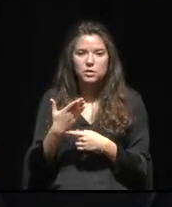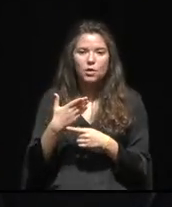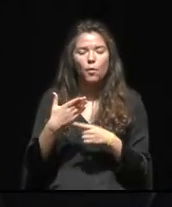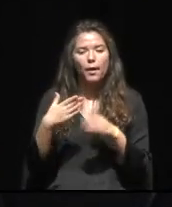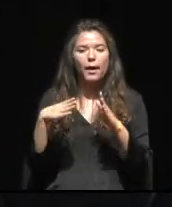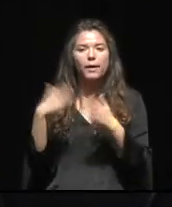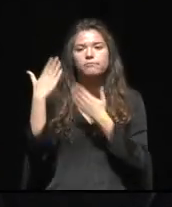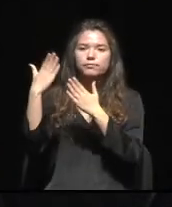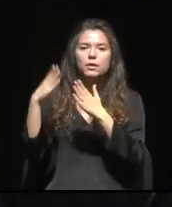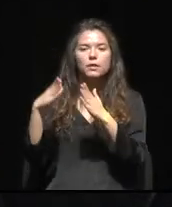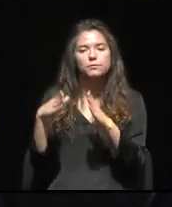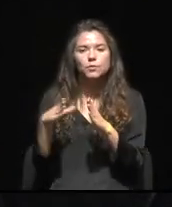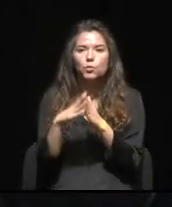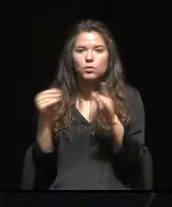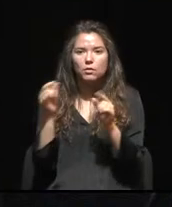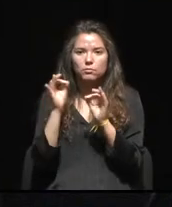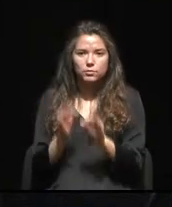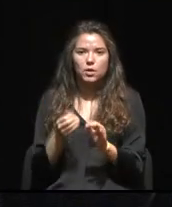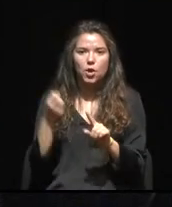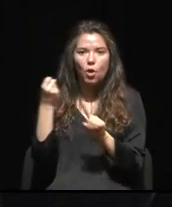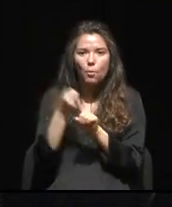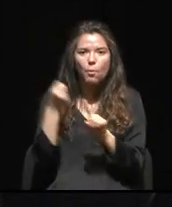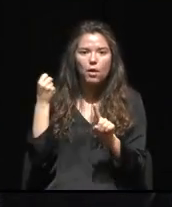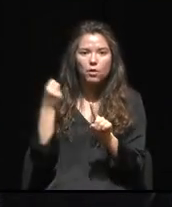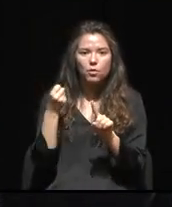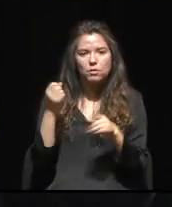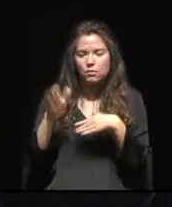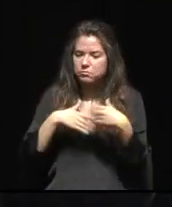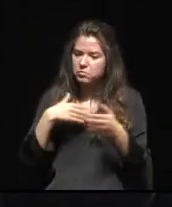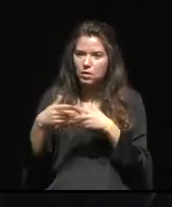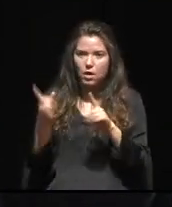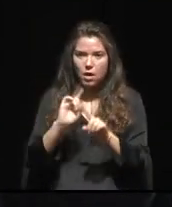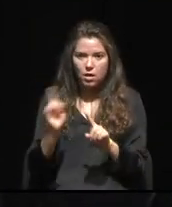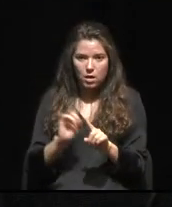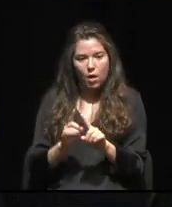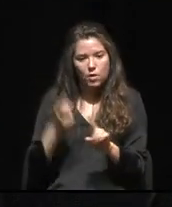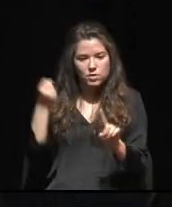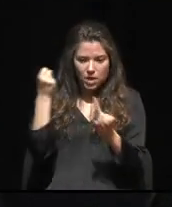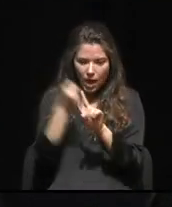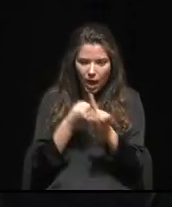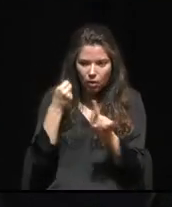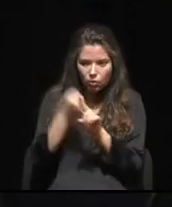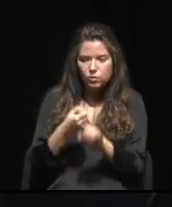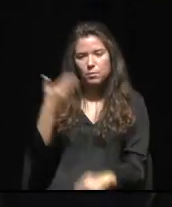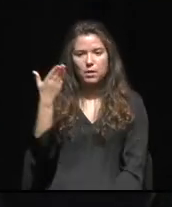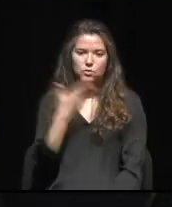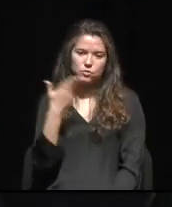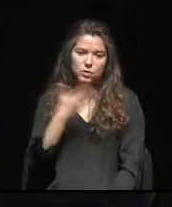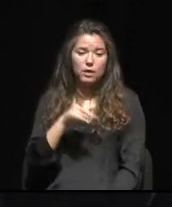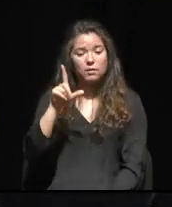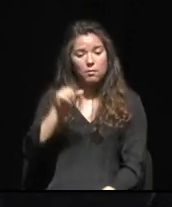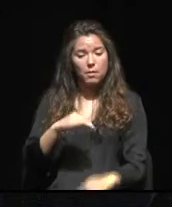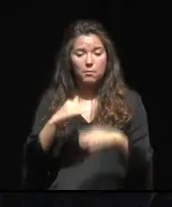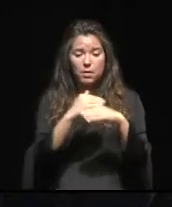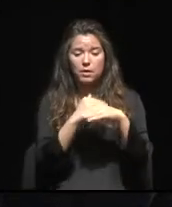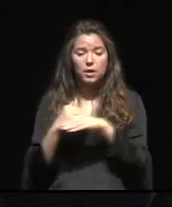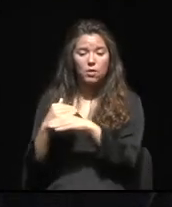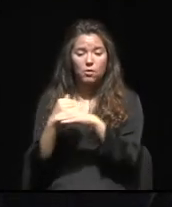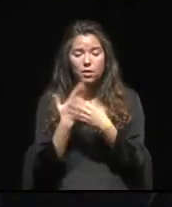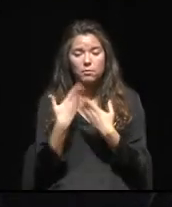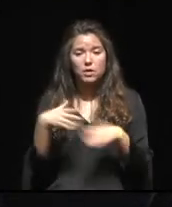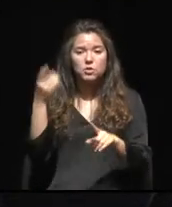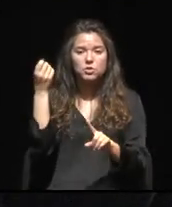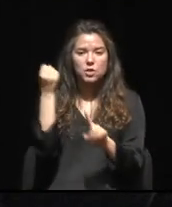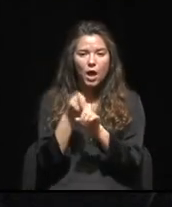forma assim como esta não é uma luta qualquer Esta é a Luta pelos direitos e pela igualdade mas também uma